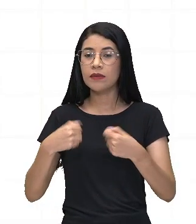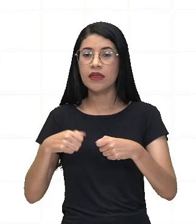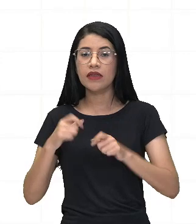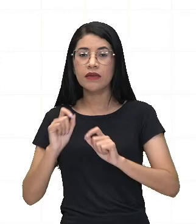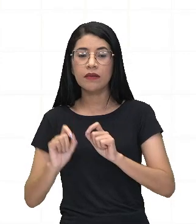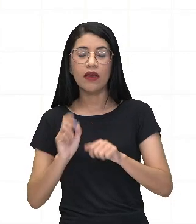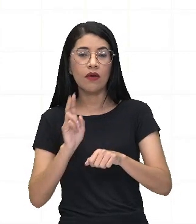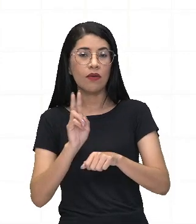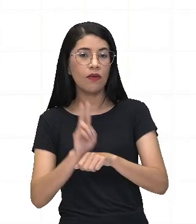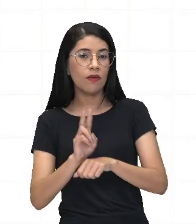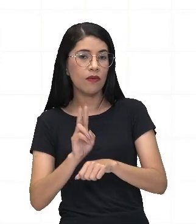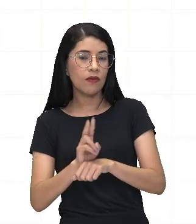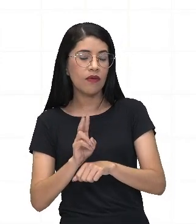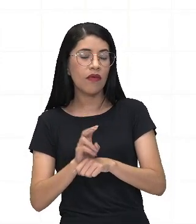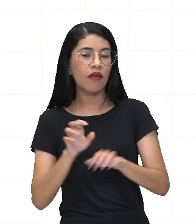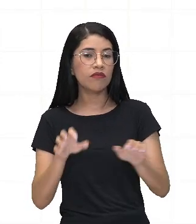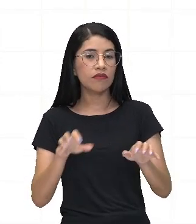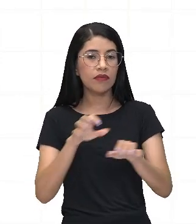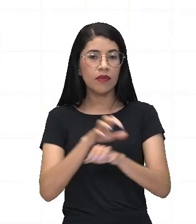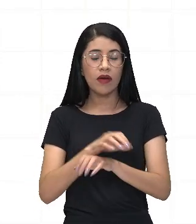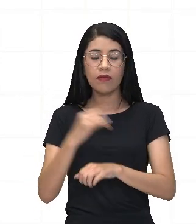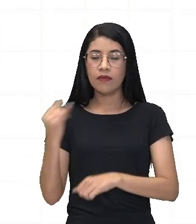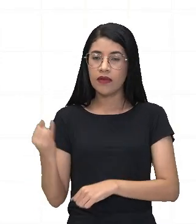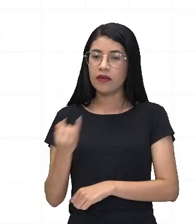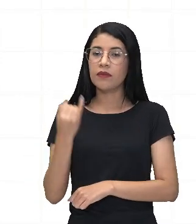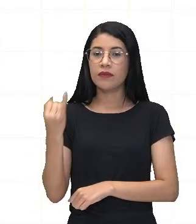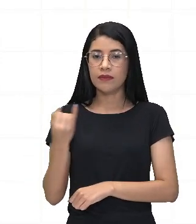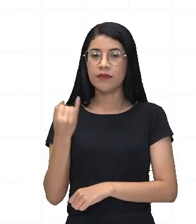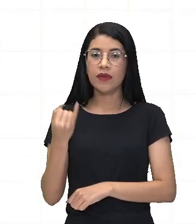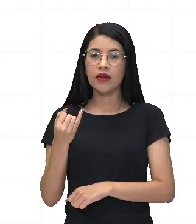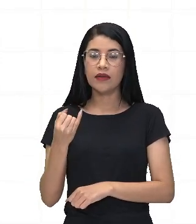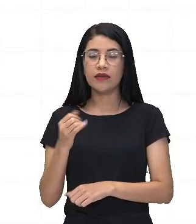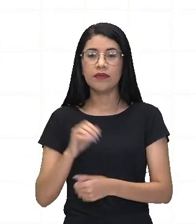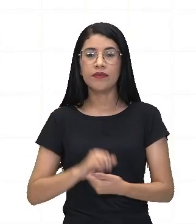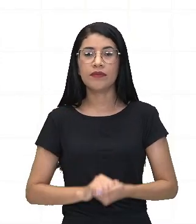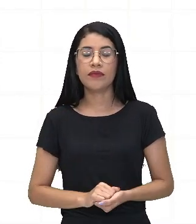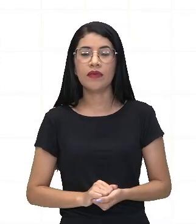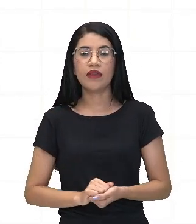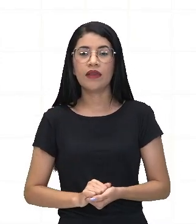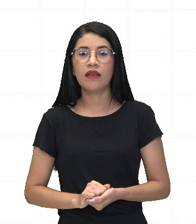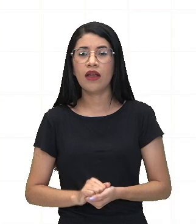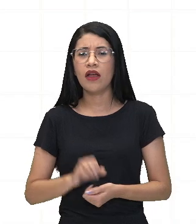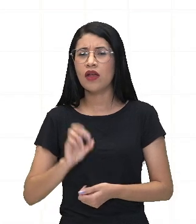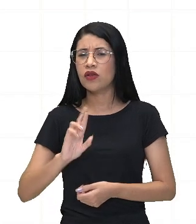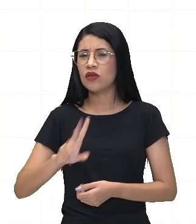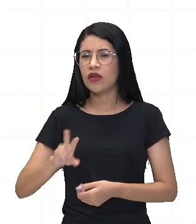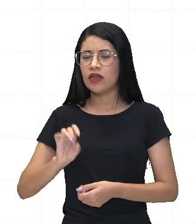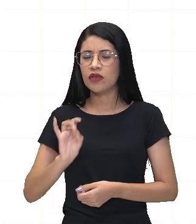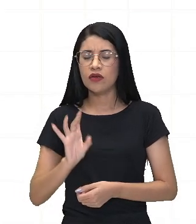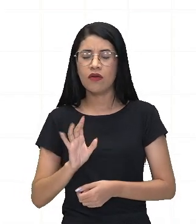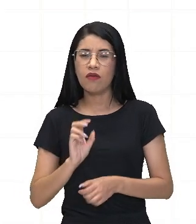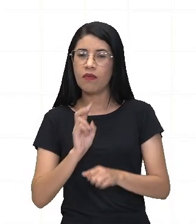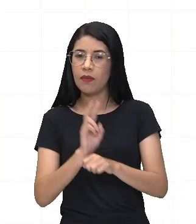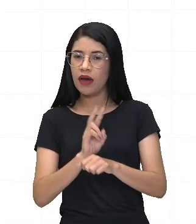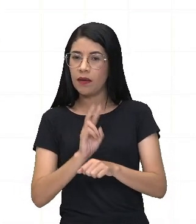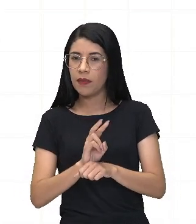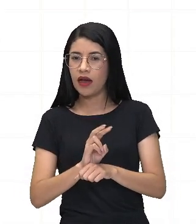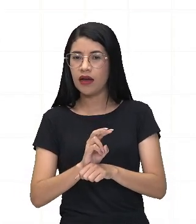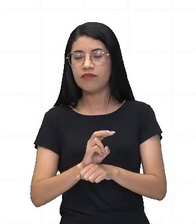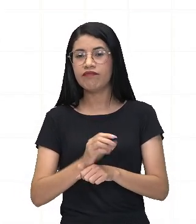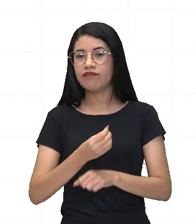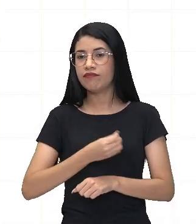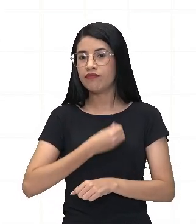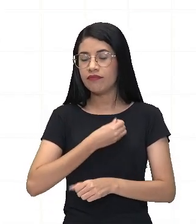conservação desses biomas é de extrema importância, não apenas para a preservação da